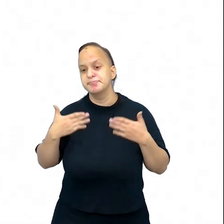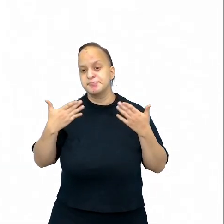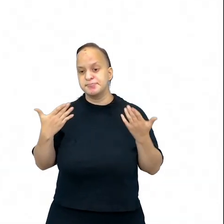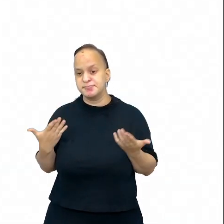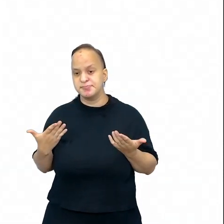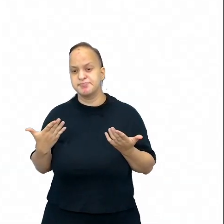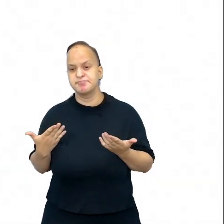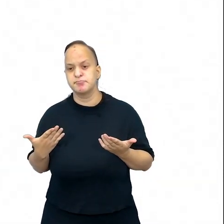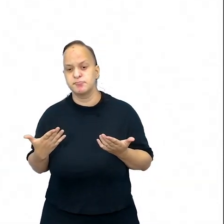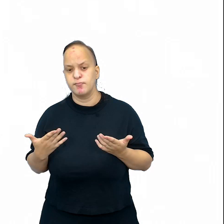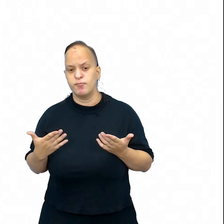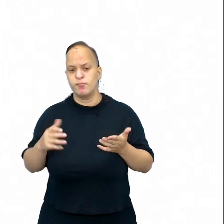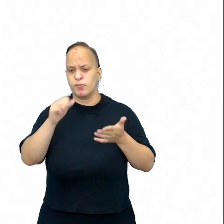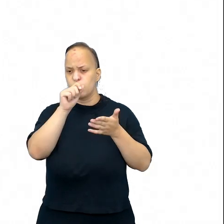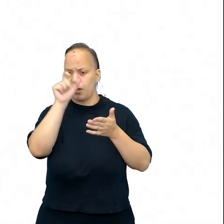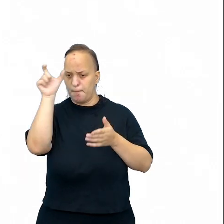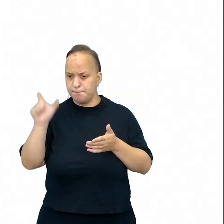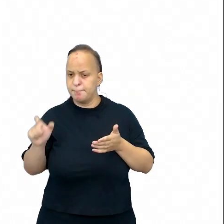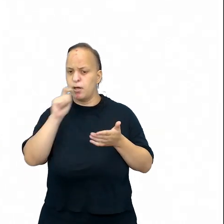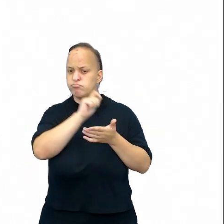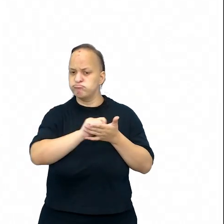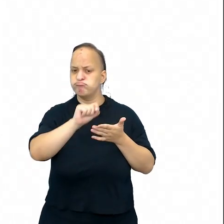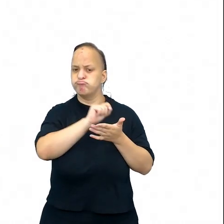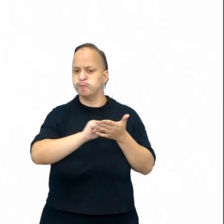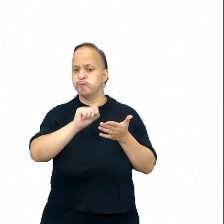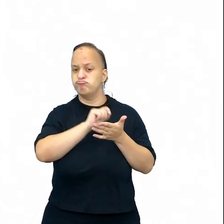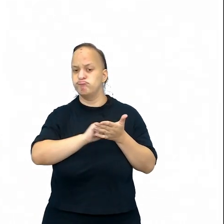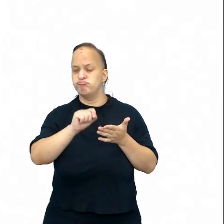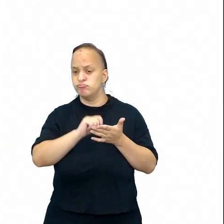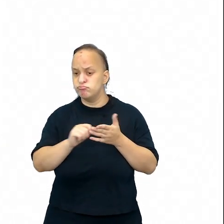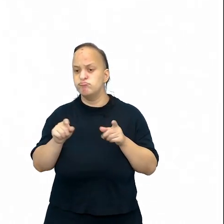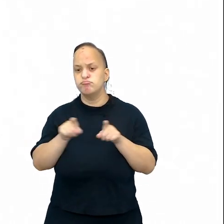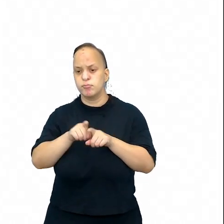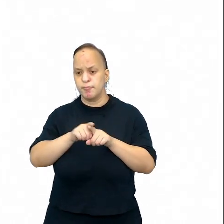onde se tem que respeitar, considerando a autoria e